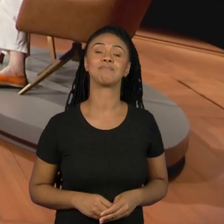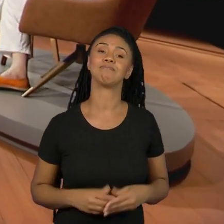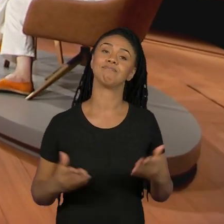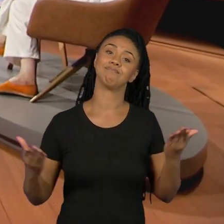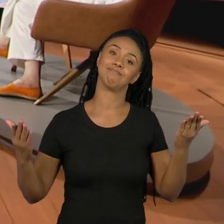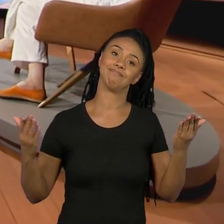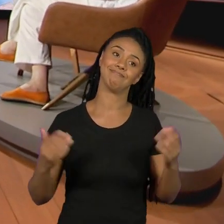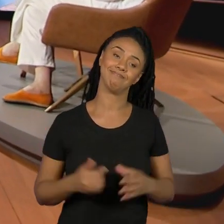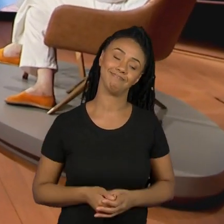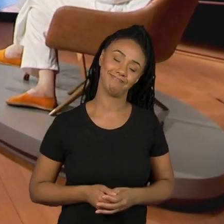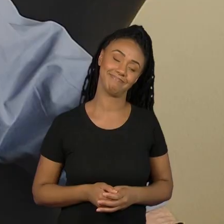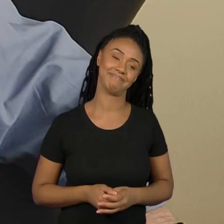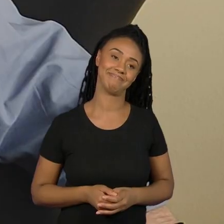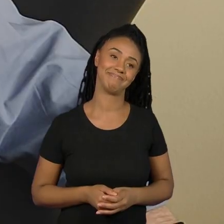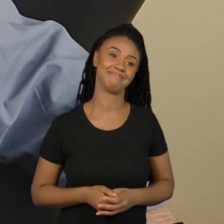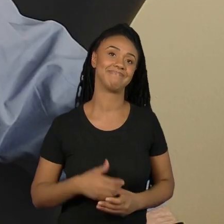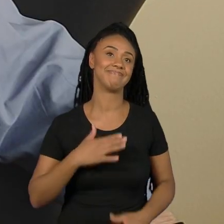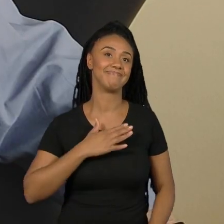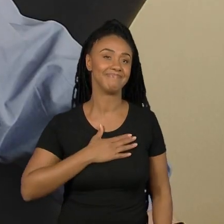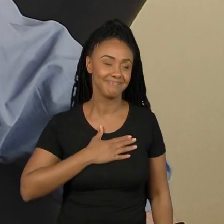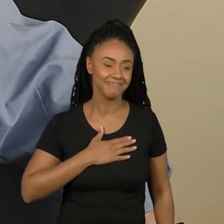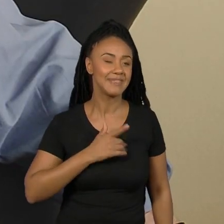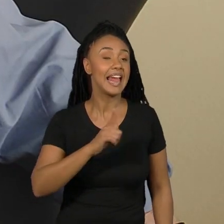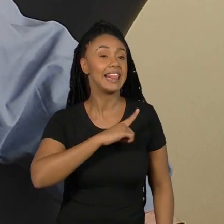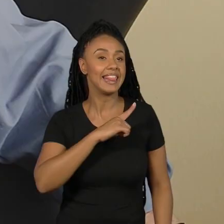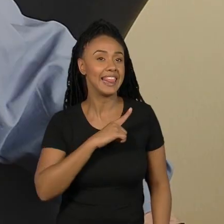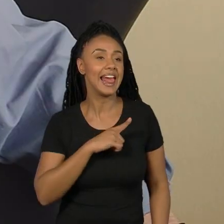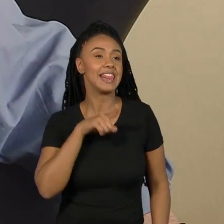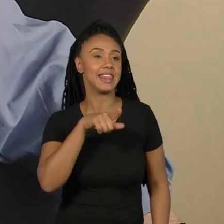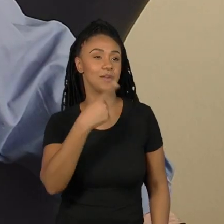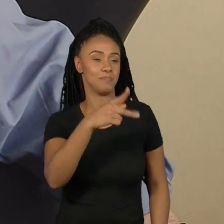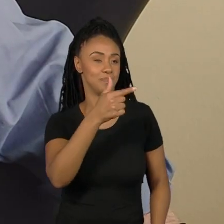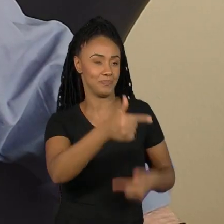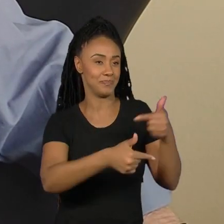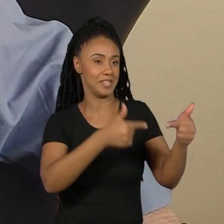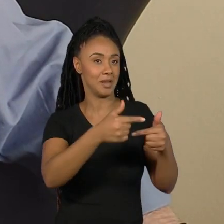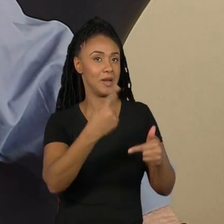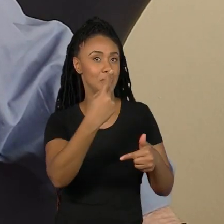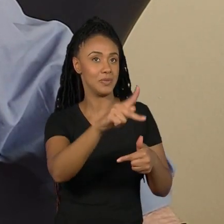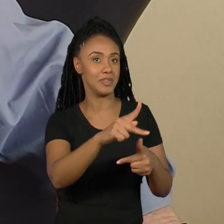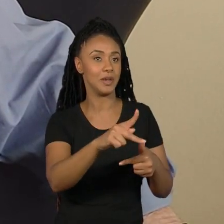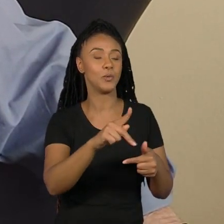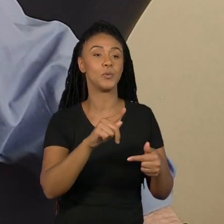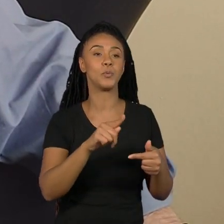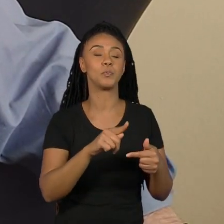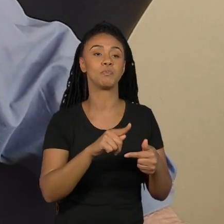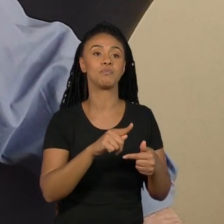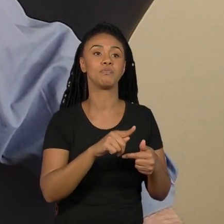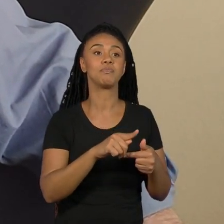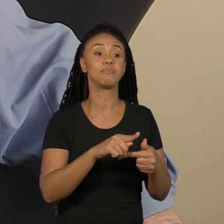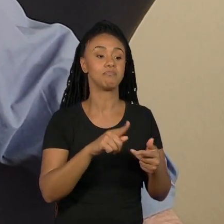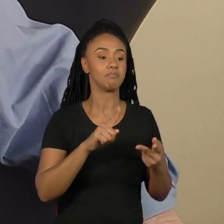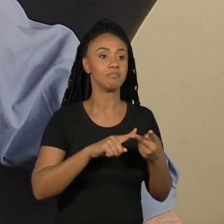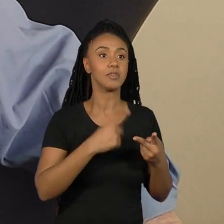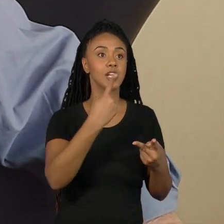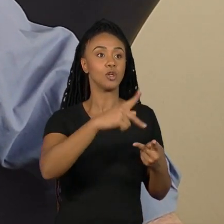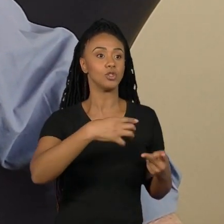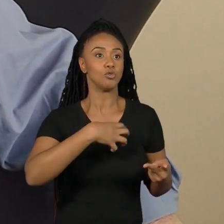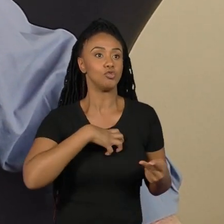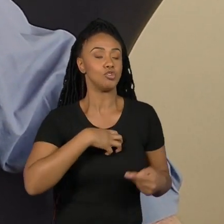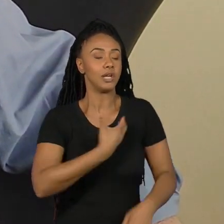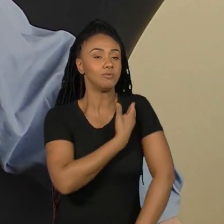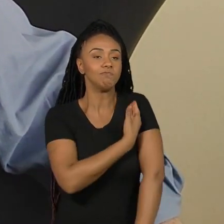Petkov, há um dado sobre o seu trabalho, há um dado sobre o seu comportamento que